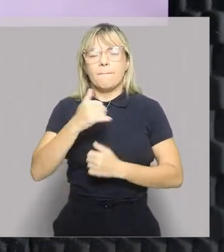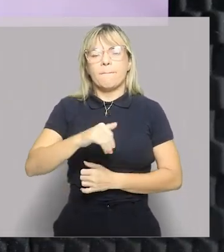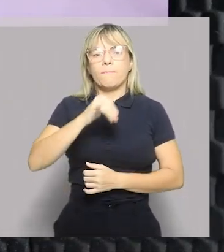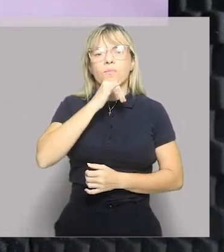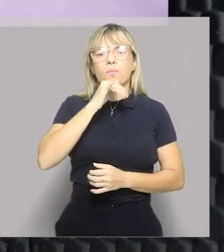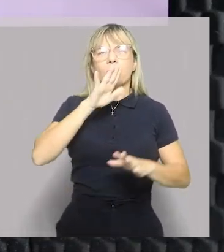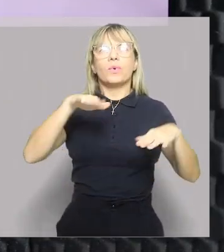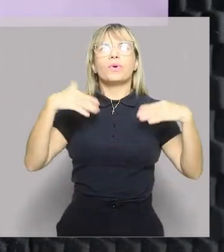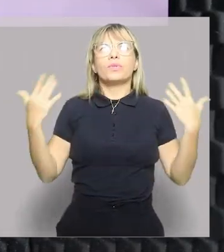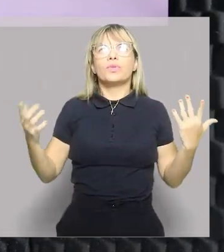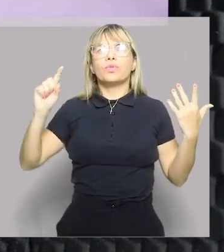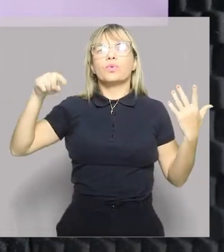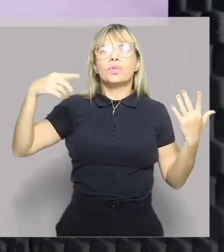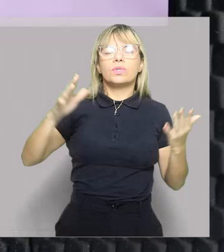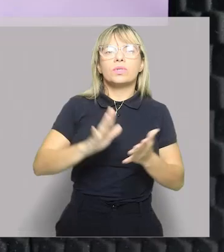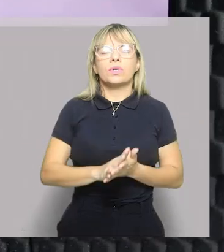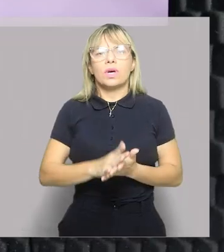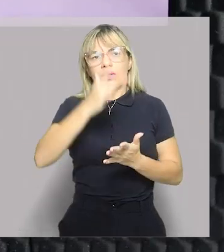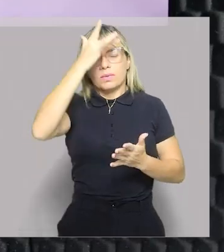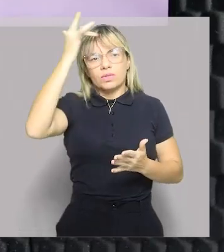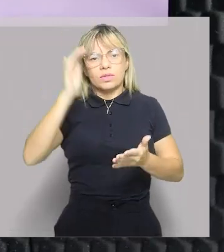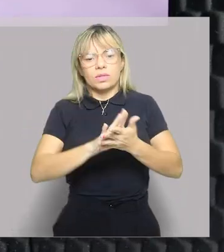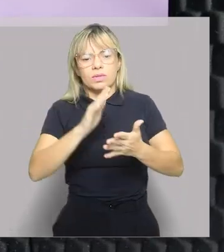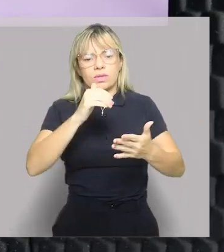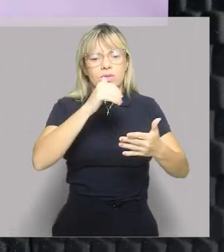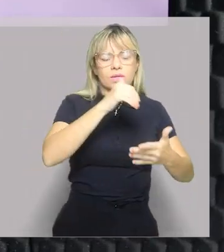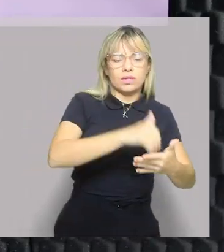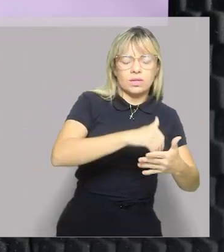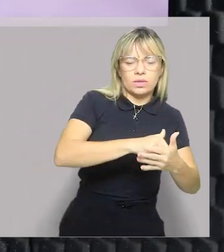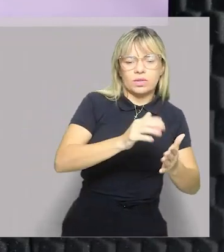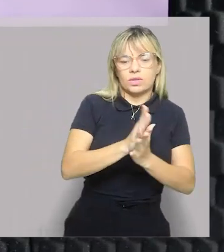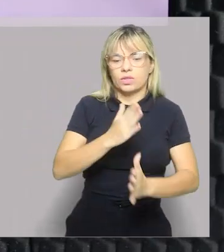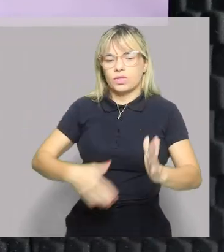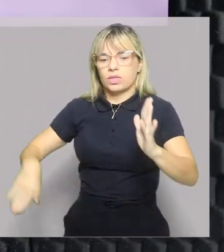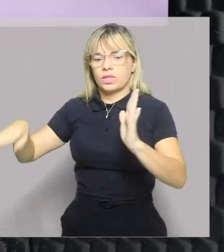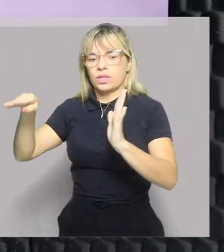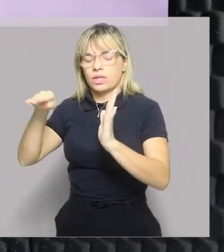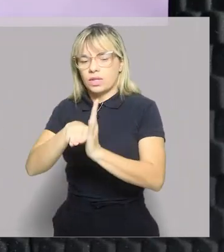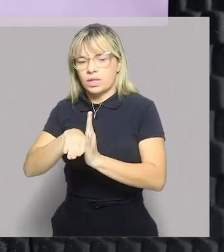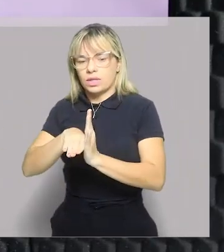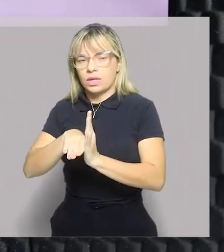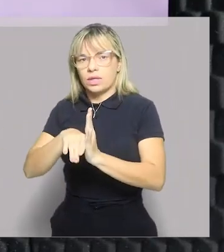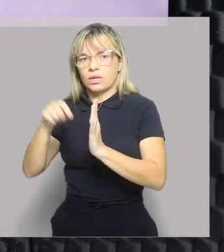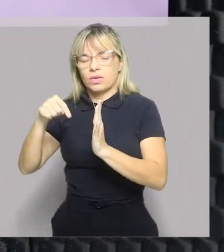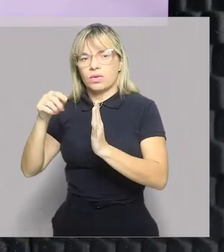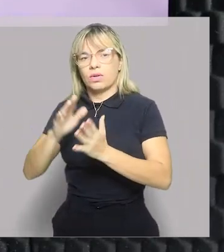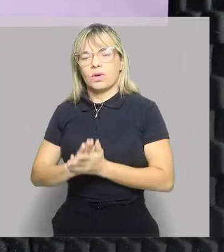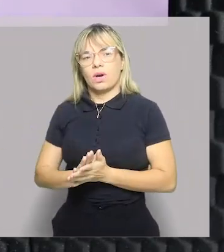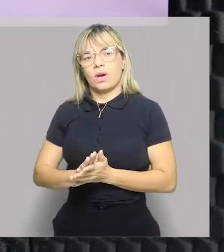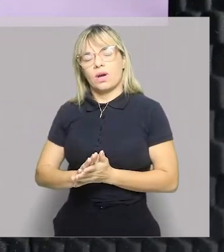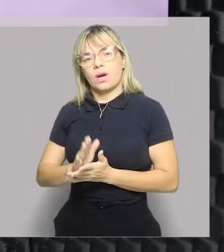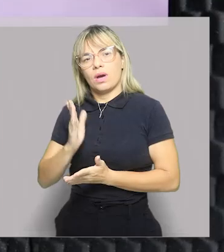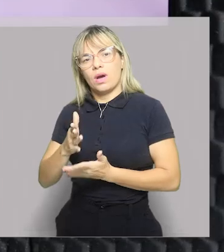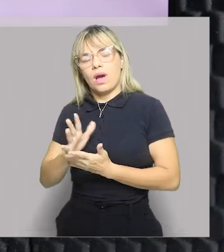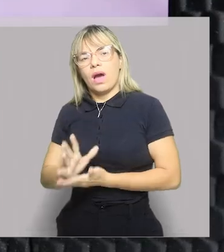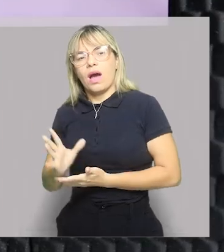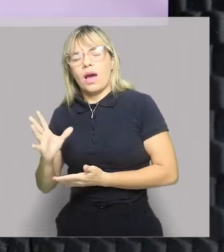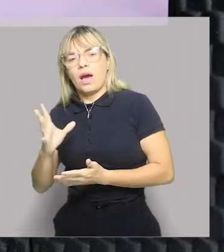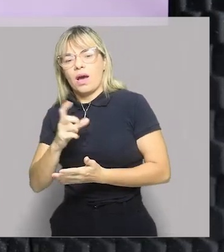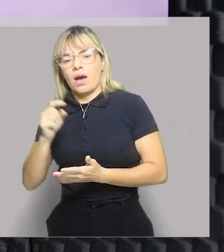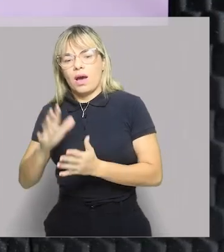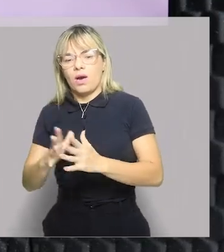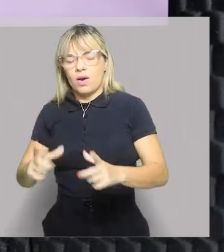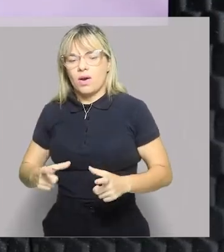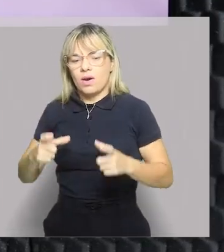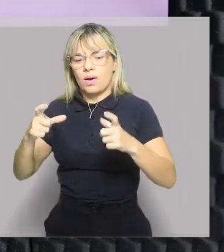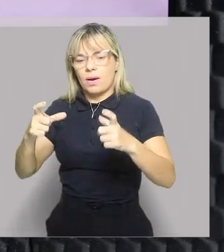quando eu digo assim, os eleitores chegaram cedo, né, ao local de votação. Os